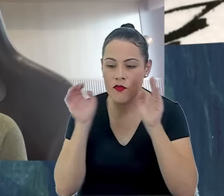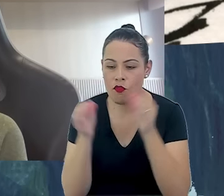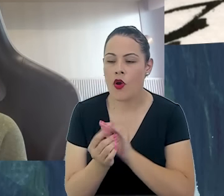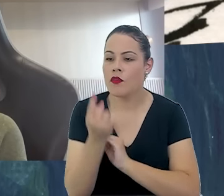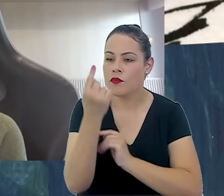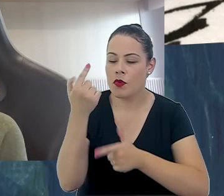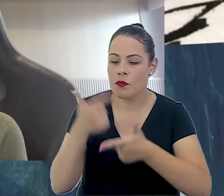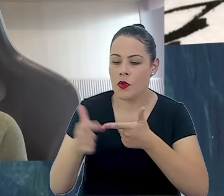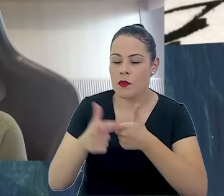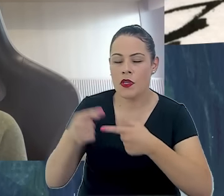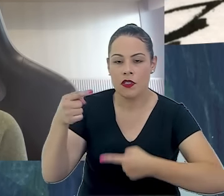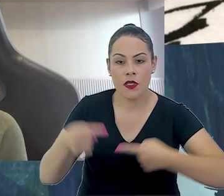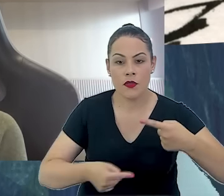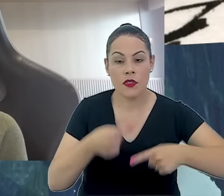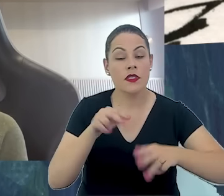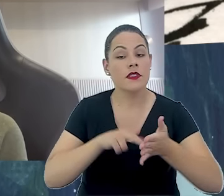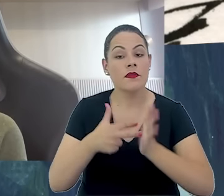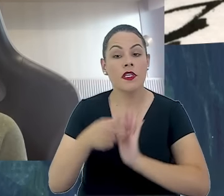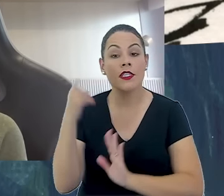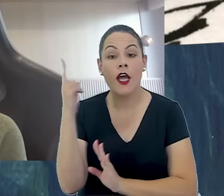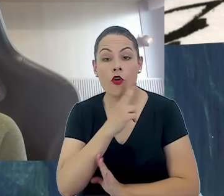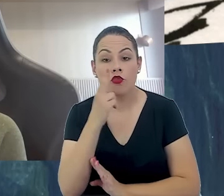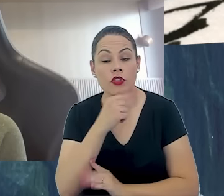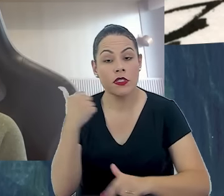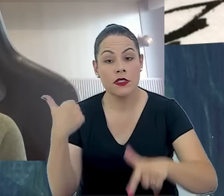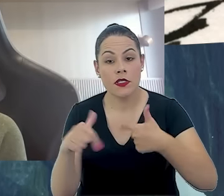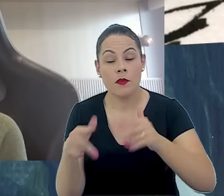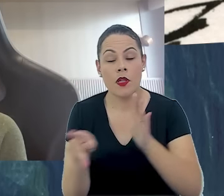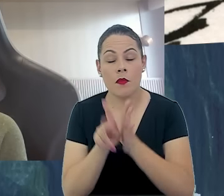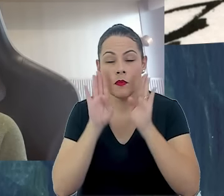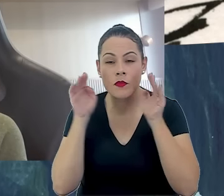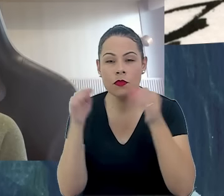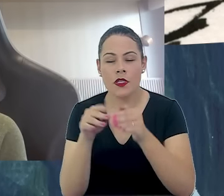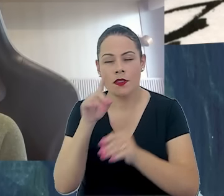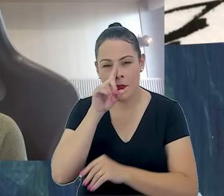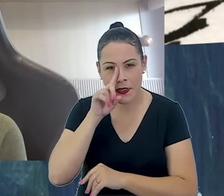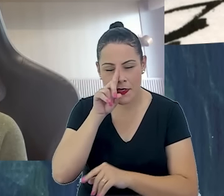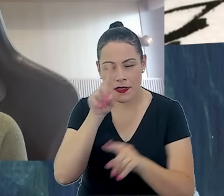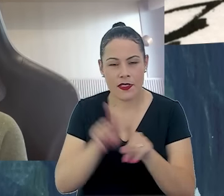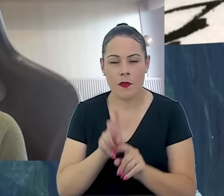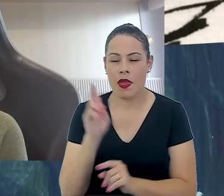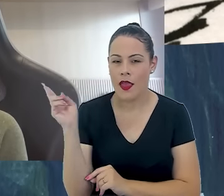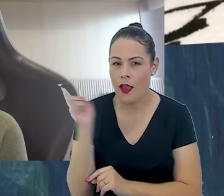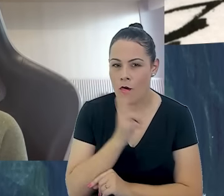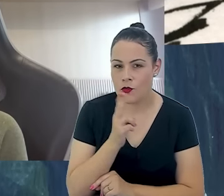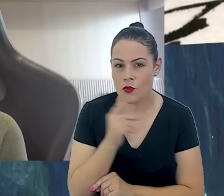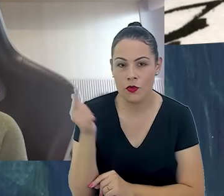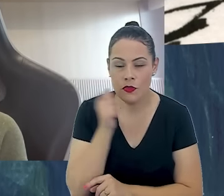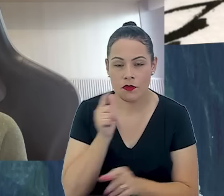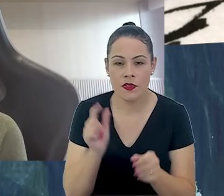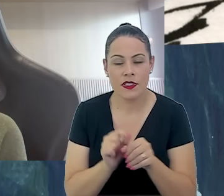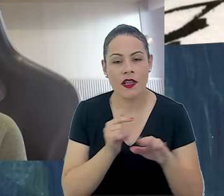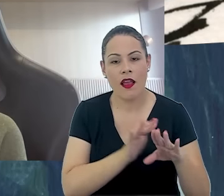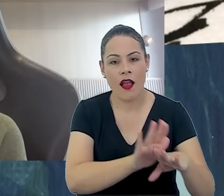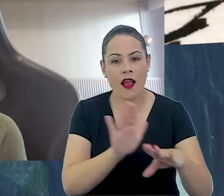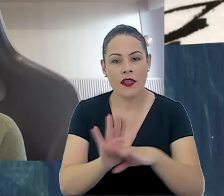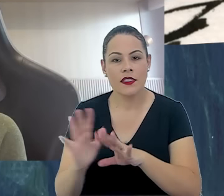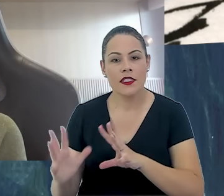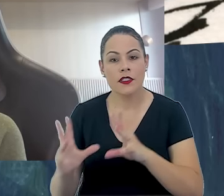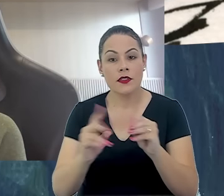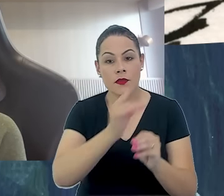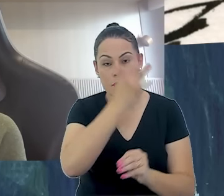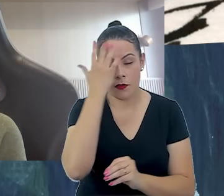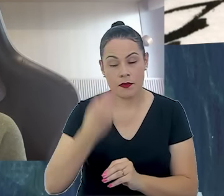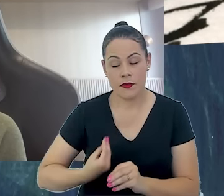problemas que nós discutimos. A urgência de você tratar desses riscos, a urgência de você dar assistência